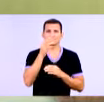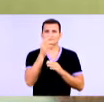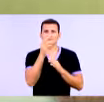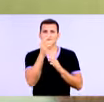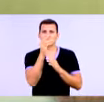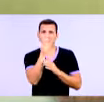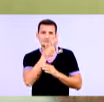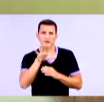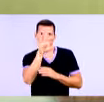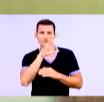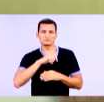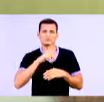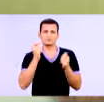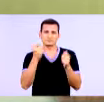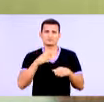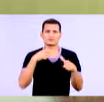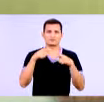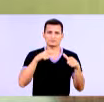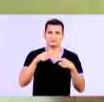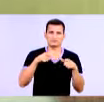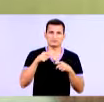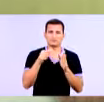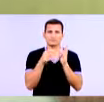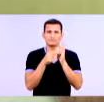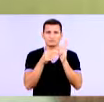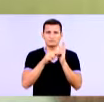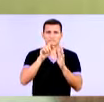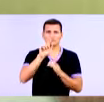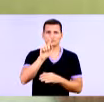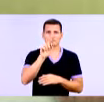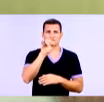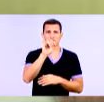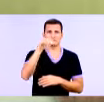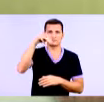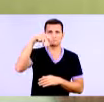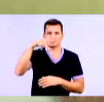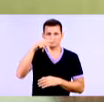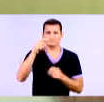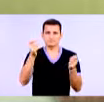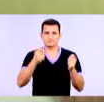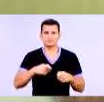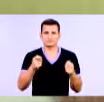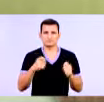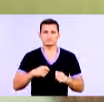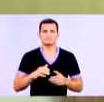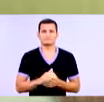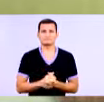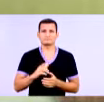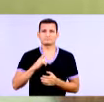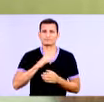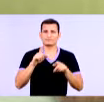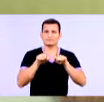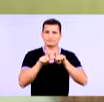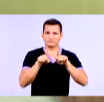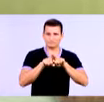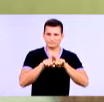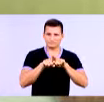que nós temos possibilidade de trabalhar e que a ferramenta, o GIMP, ele possibilita. Nós temos aqui